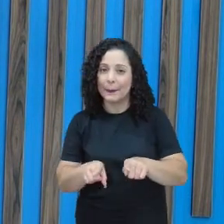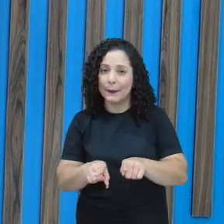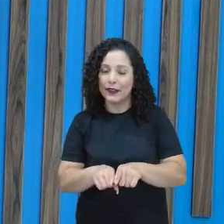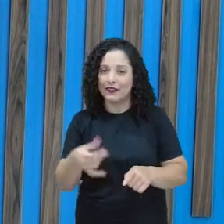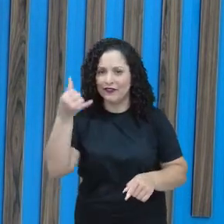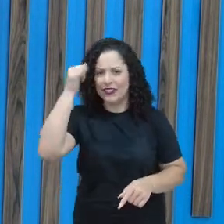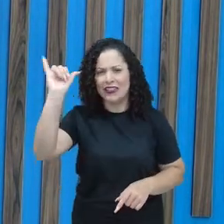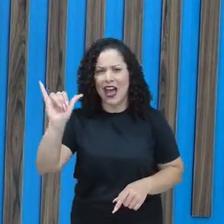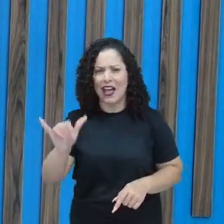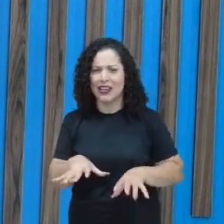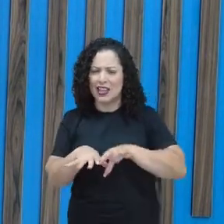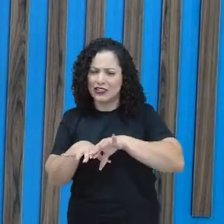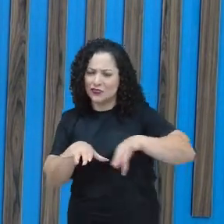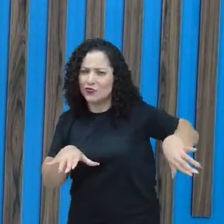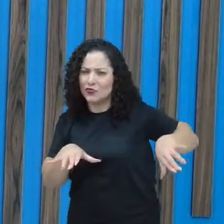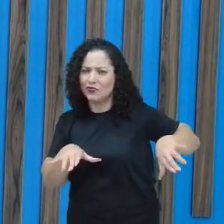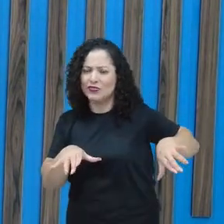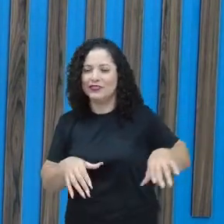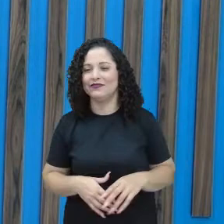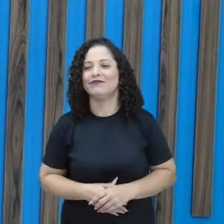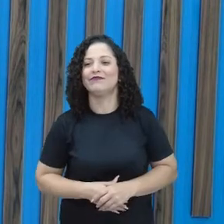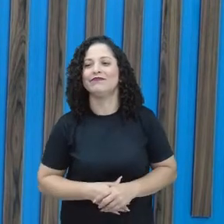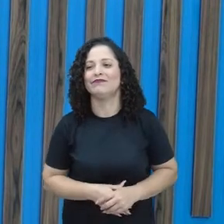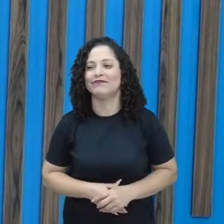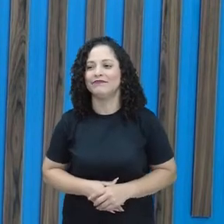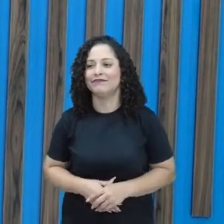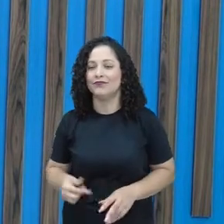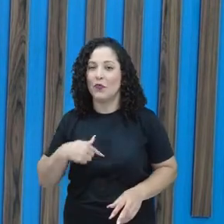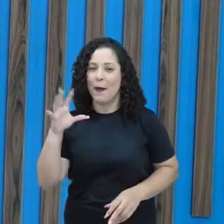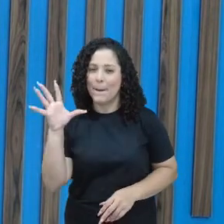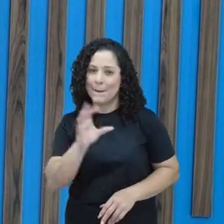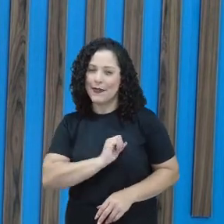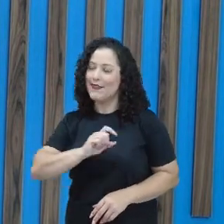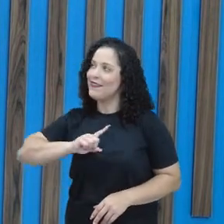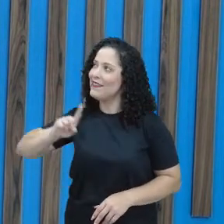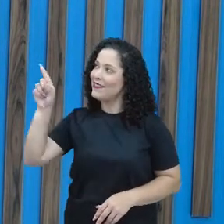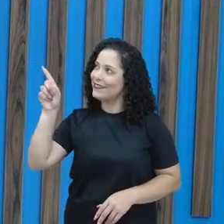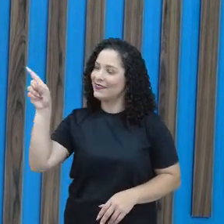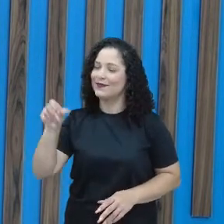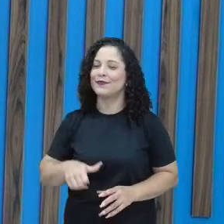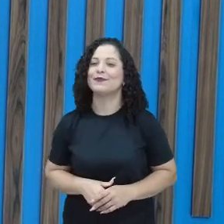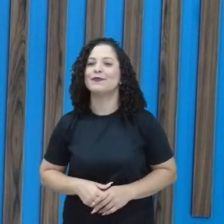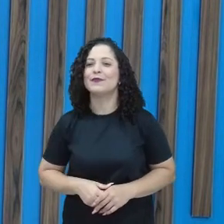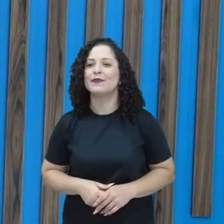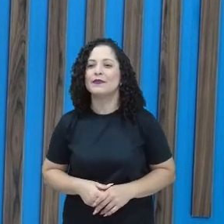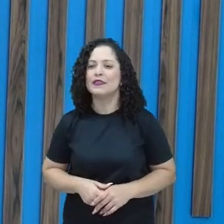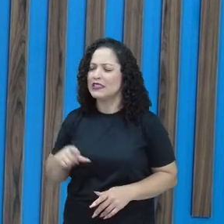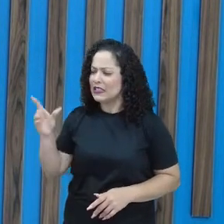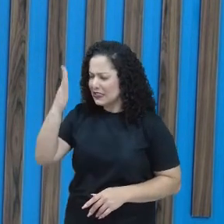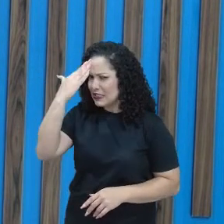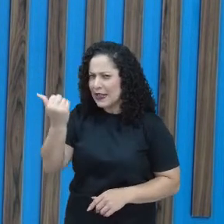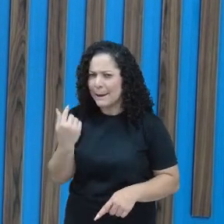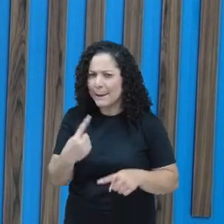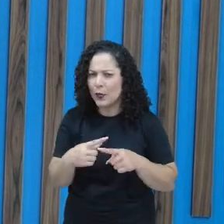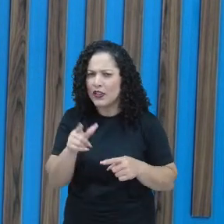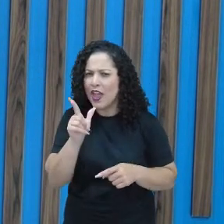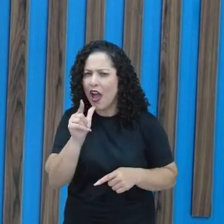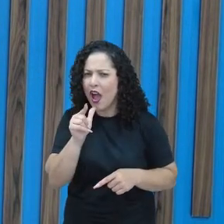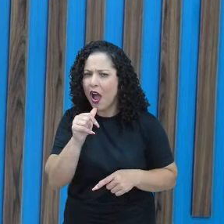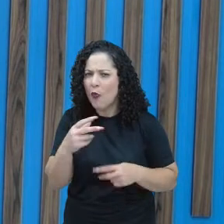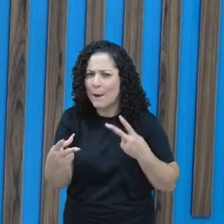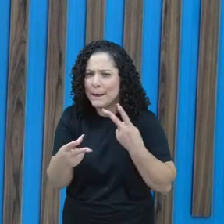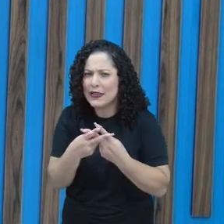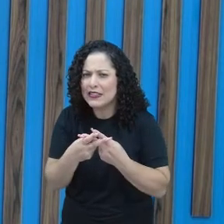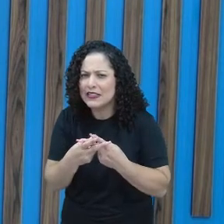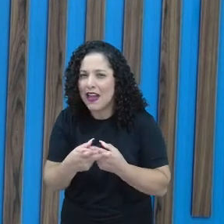linguagens, Sim, claro. né? Você sabe, eu amei essa, eu confesso. Você sabe por que a água foi presa? Porque ela matou